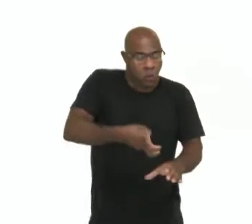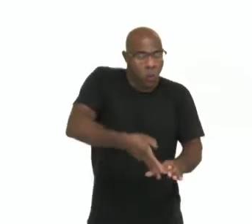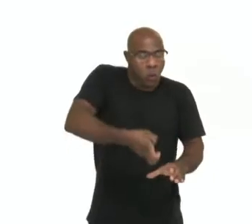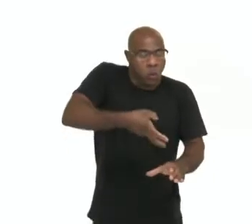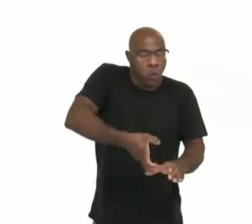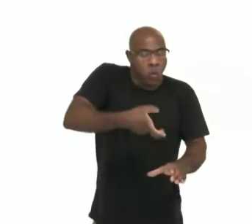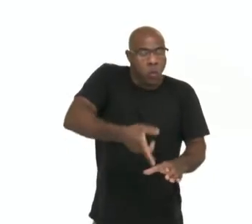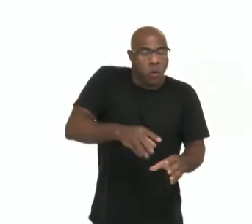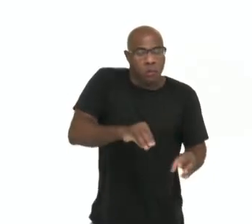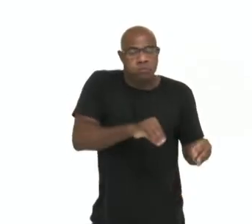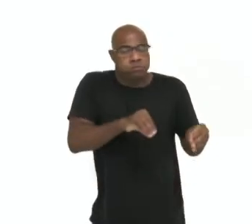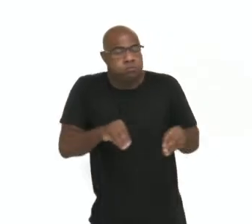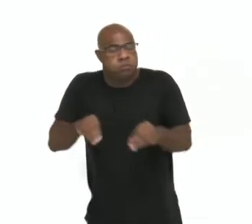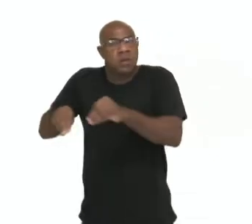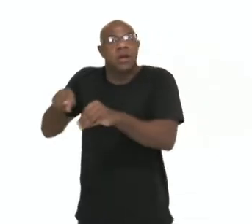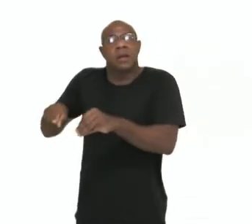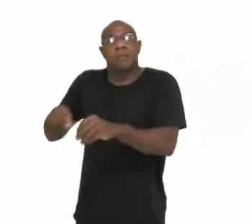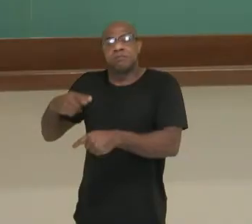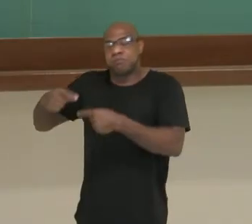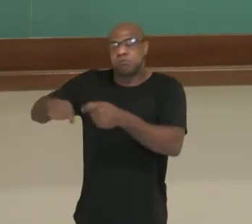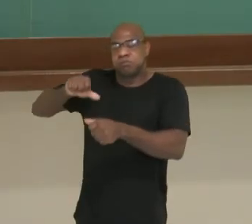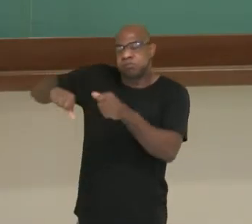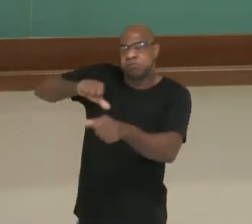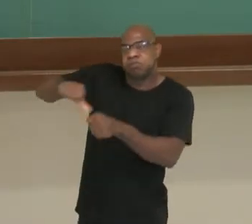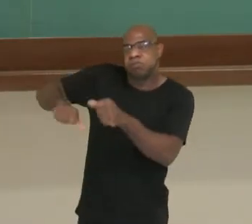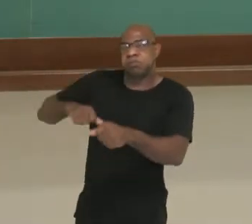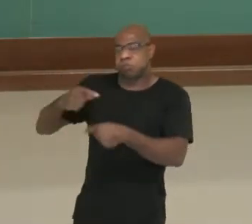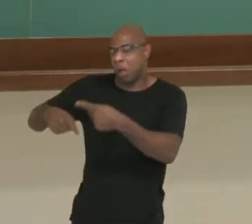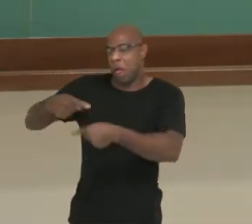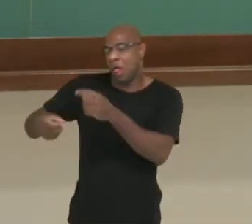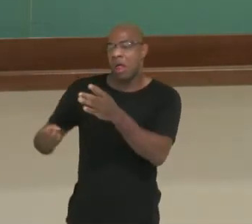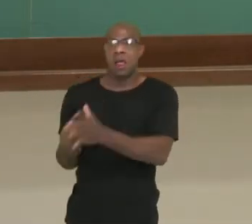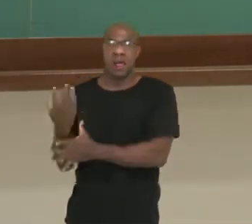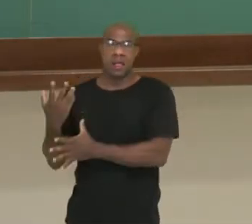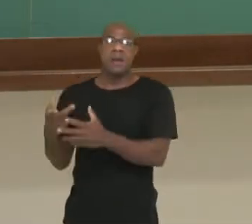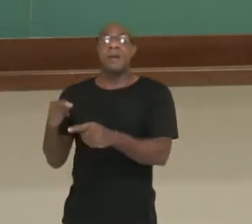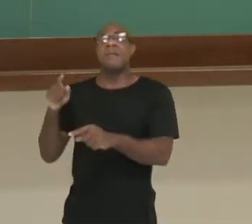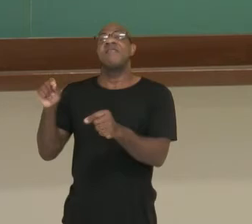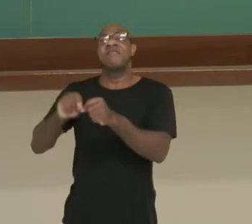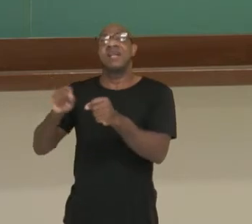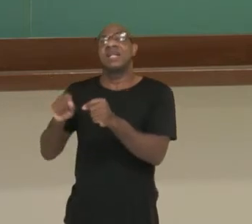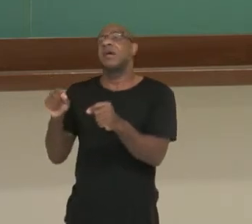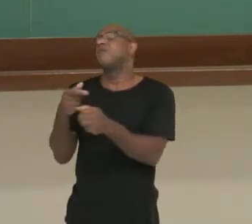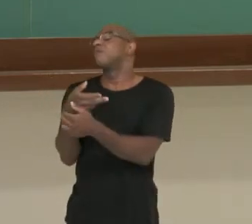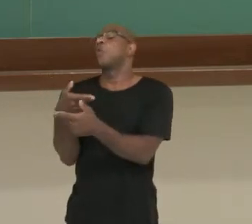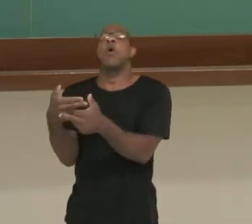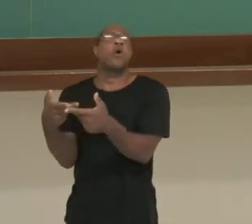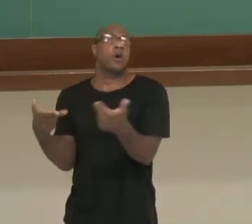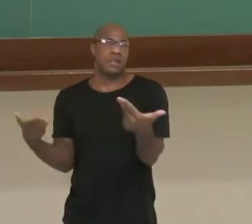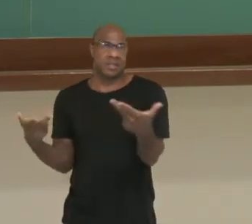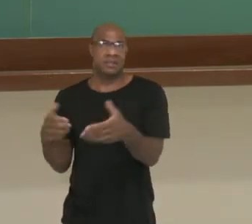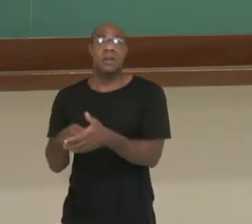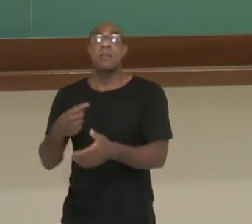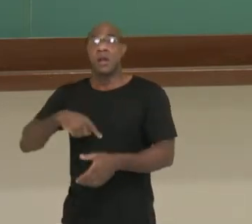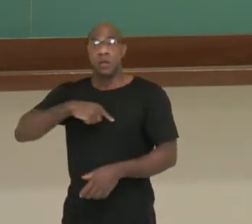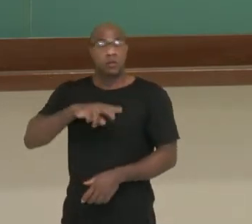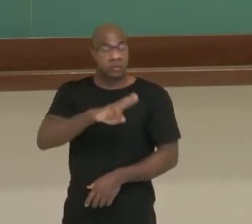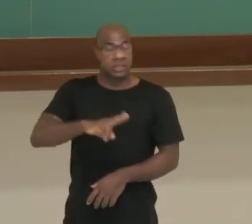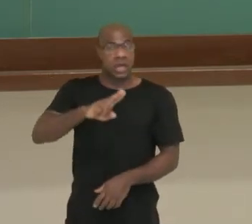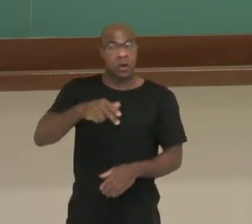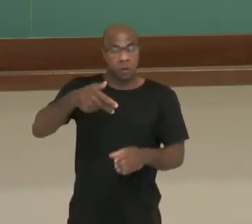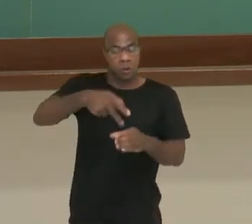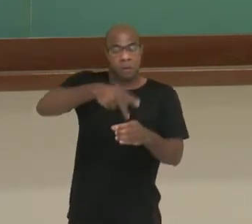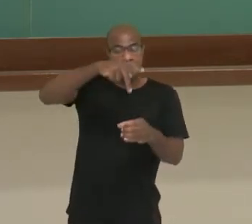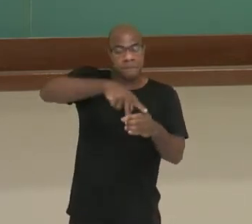em vários produtos conhecidos como derivados do petróleo. Ou seja, para que nós possamos utilizar o petróleo, é necessário que ele